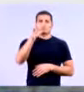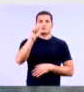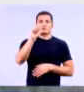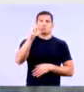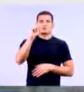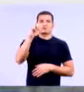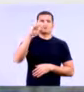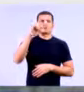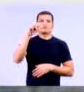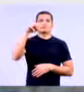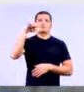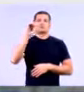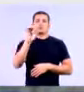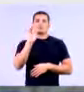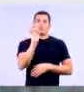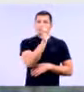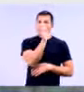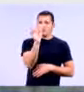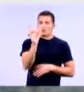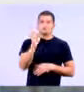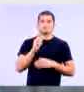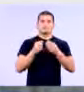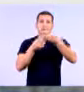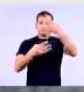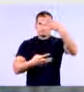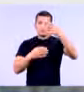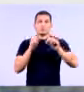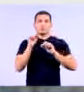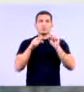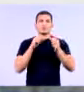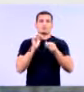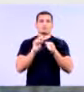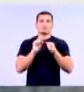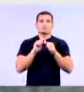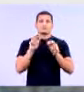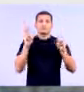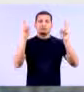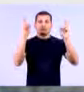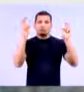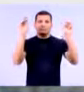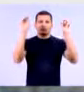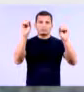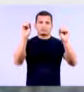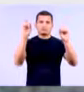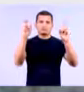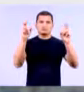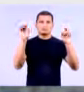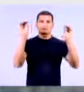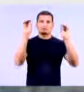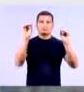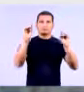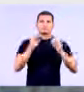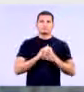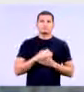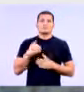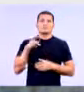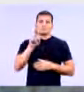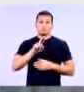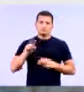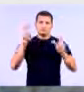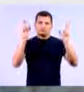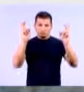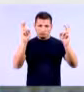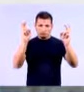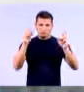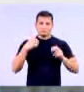relatório acadêmico. O que eu faço? Coloco aspas duplas. Uma vez que eu utilizo aspas duplas,